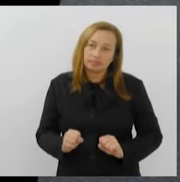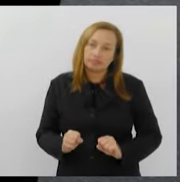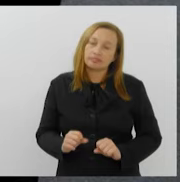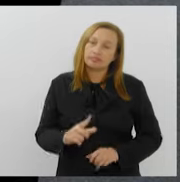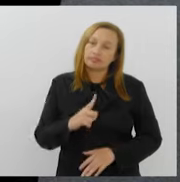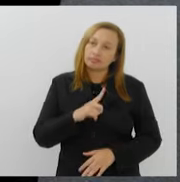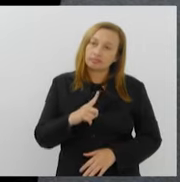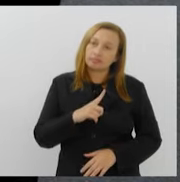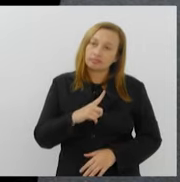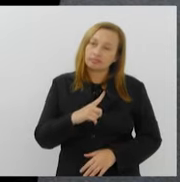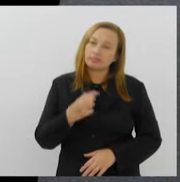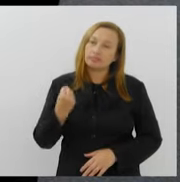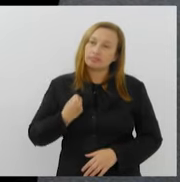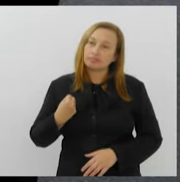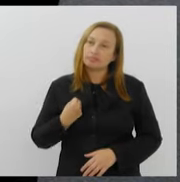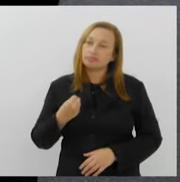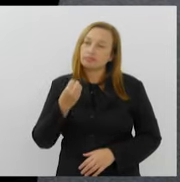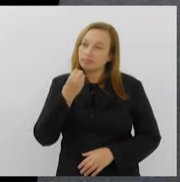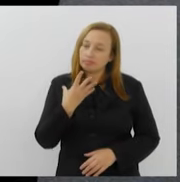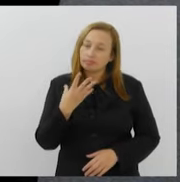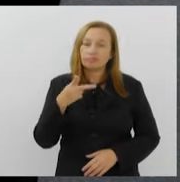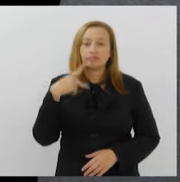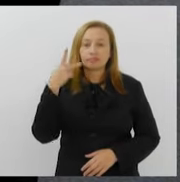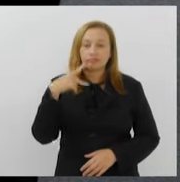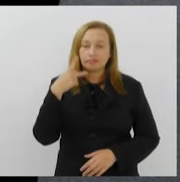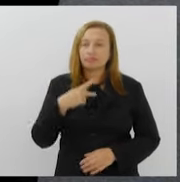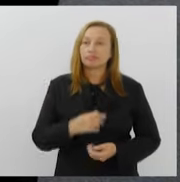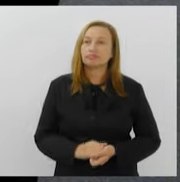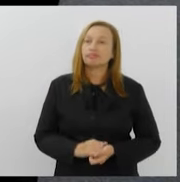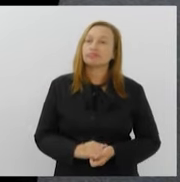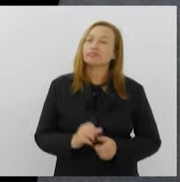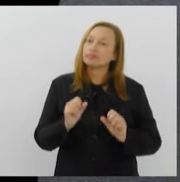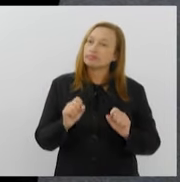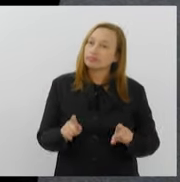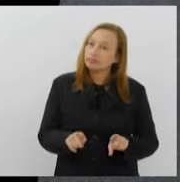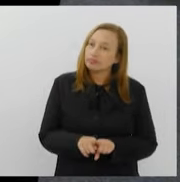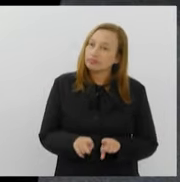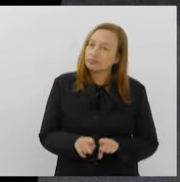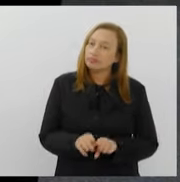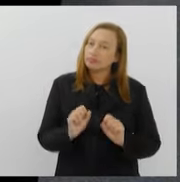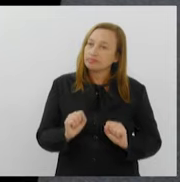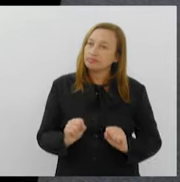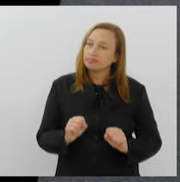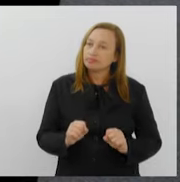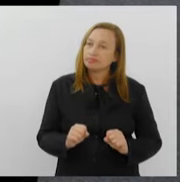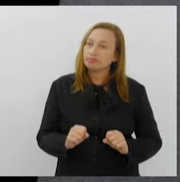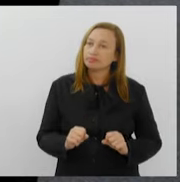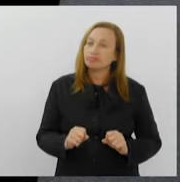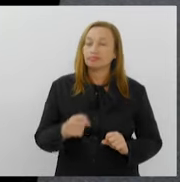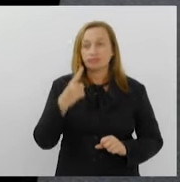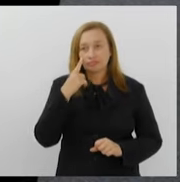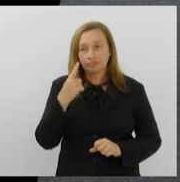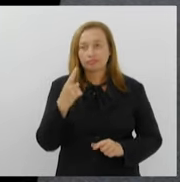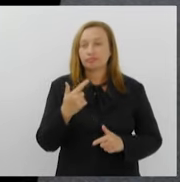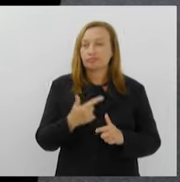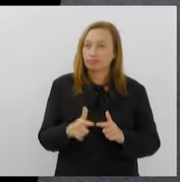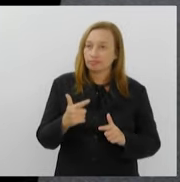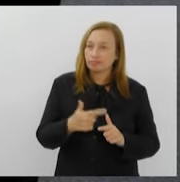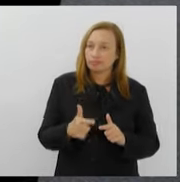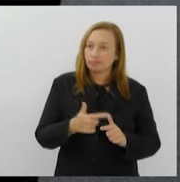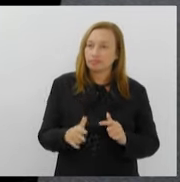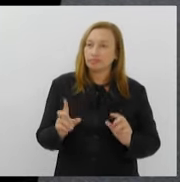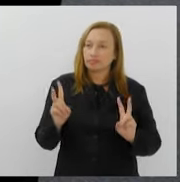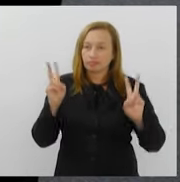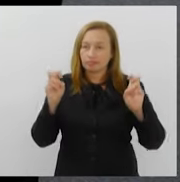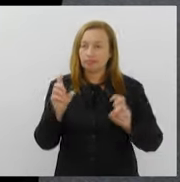participação do maior número de parlamentares e que a gente, então, possa enfrentar esse problema que é a questão